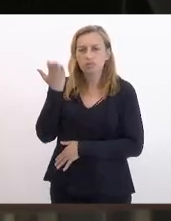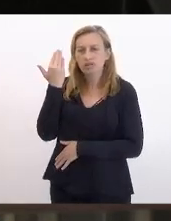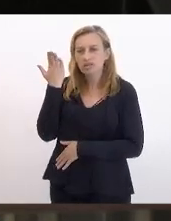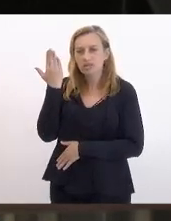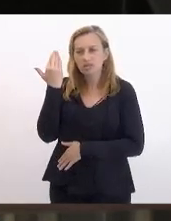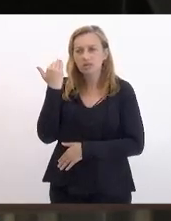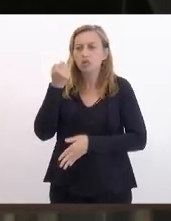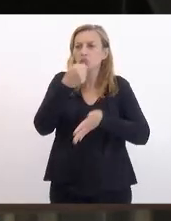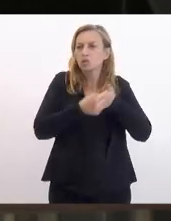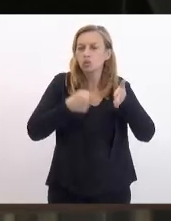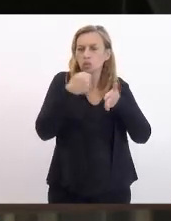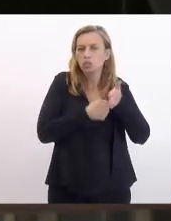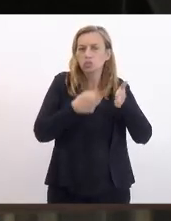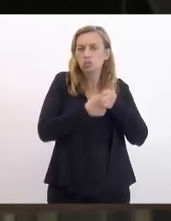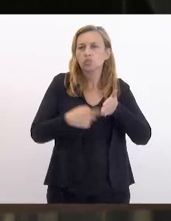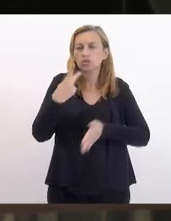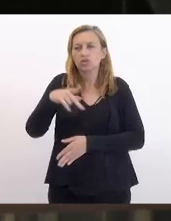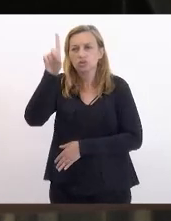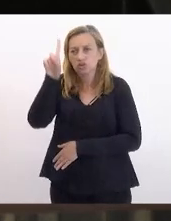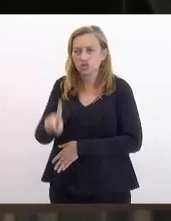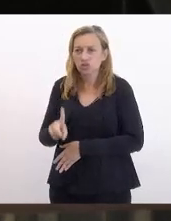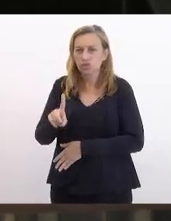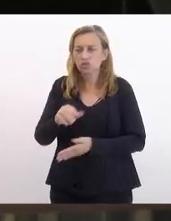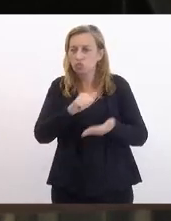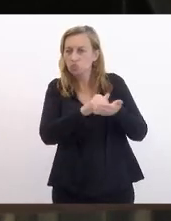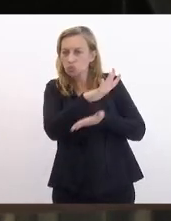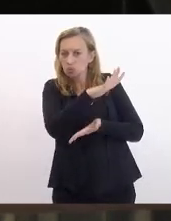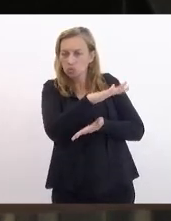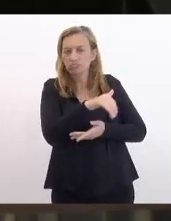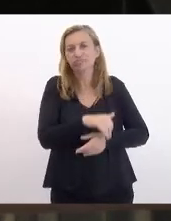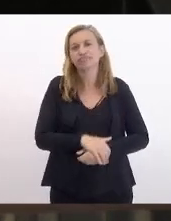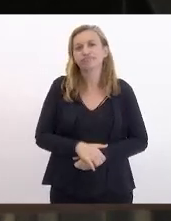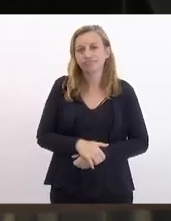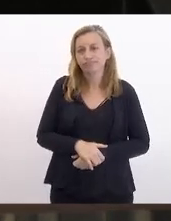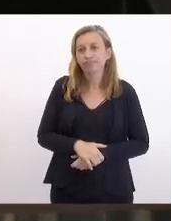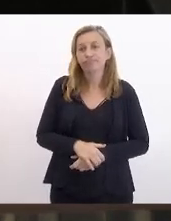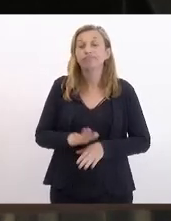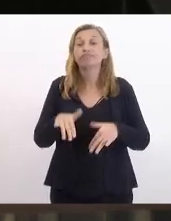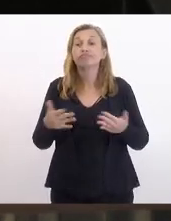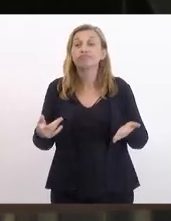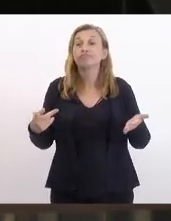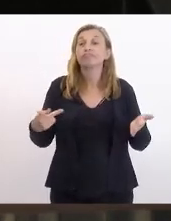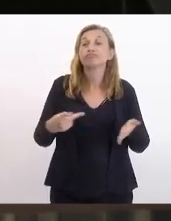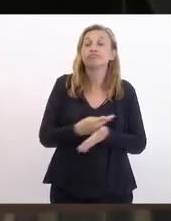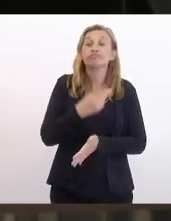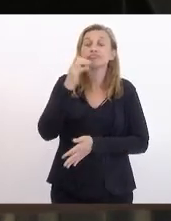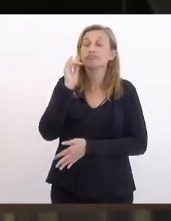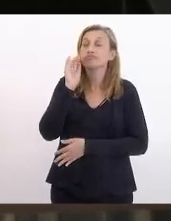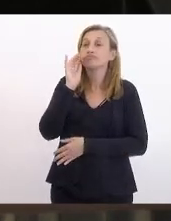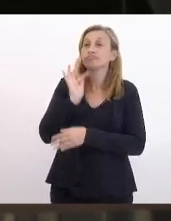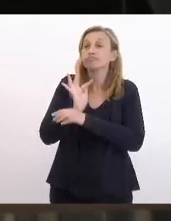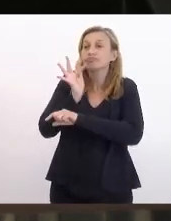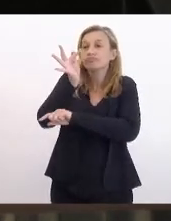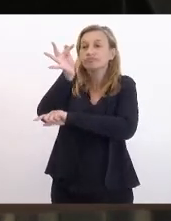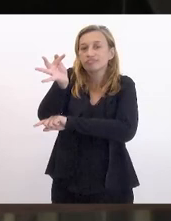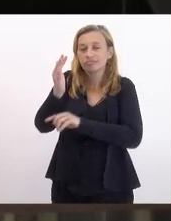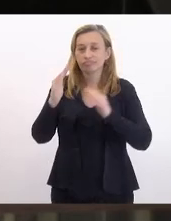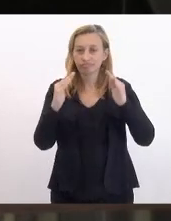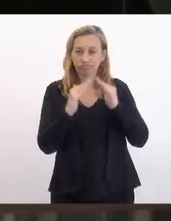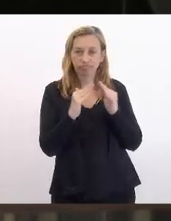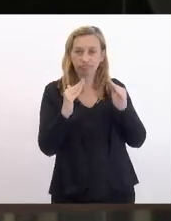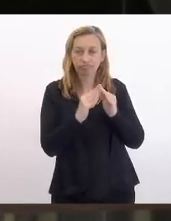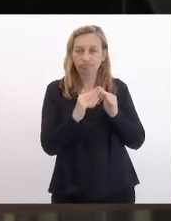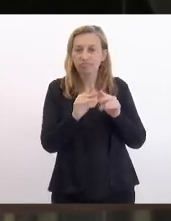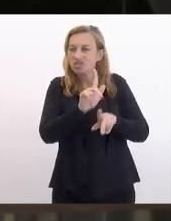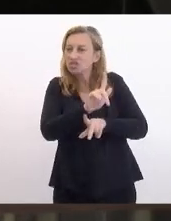que lutando para os seus interesses foram demitidos foi quando surgiu uma esperança nessa casa